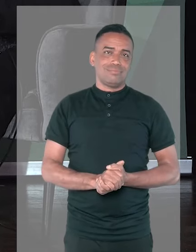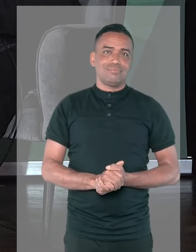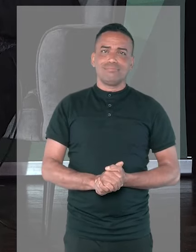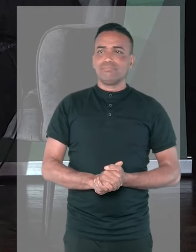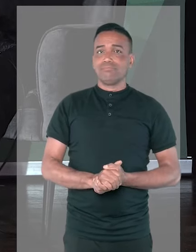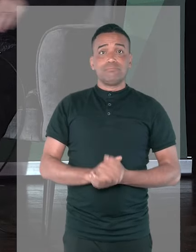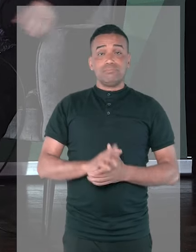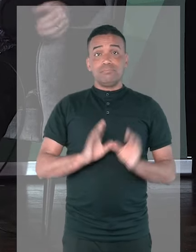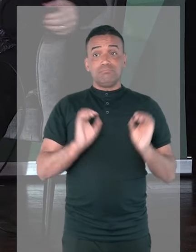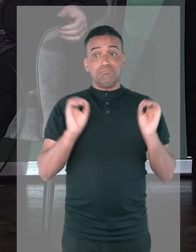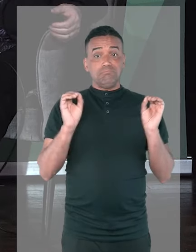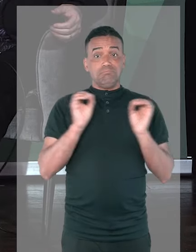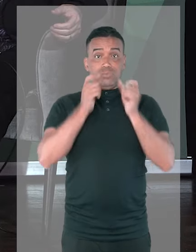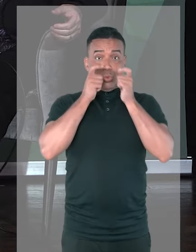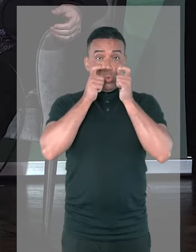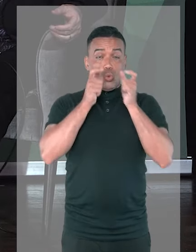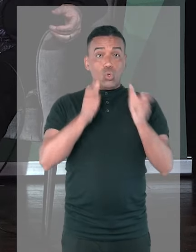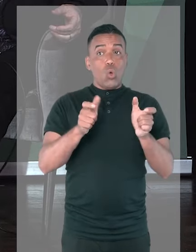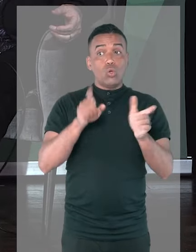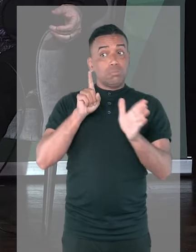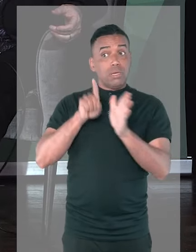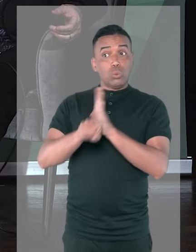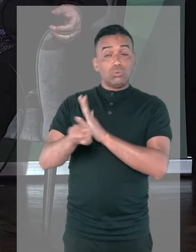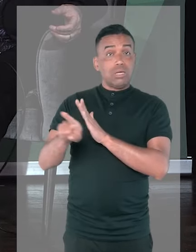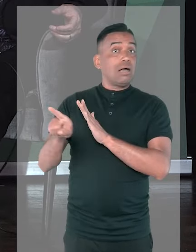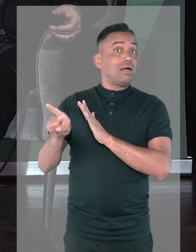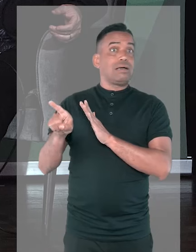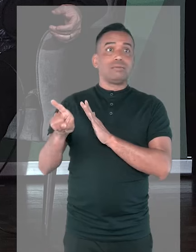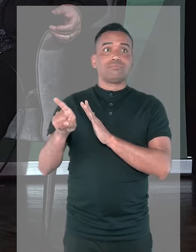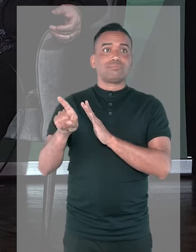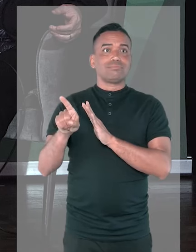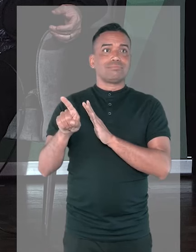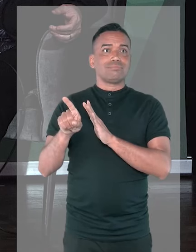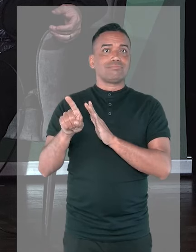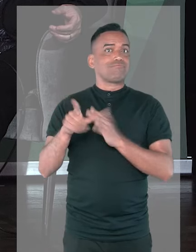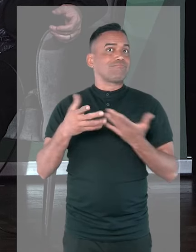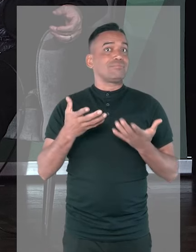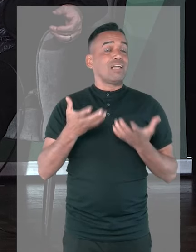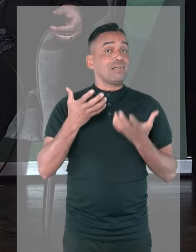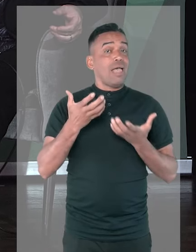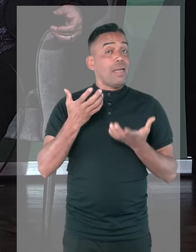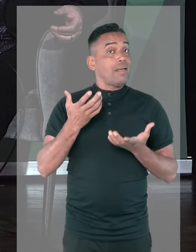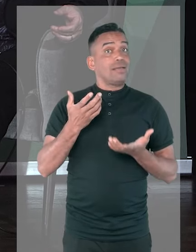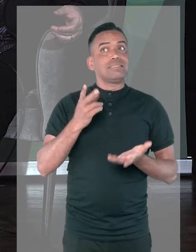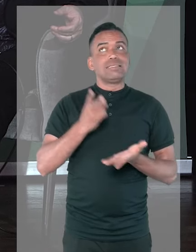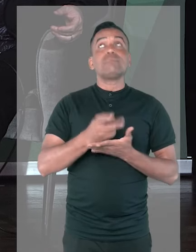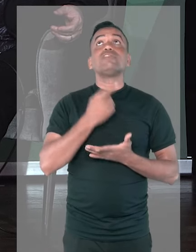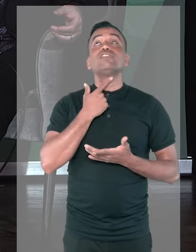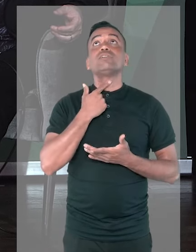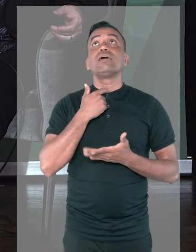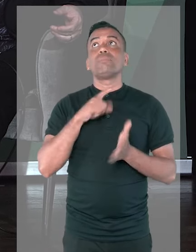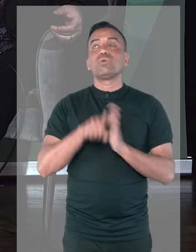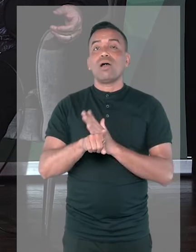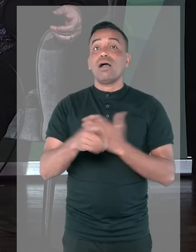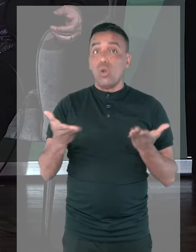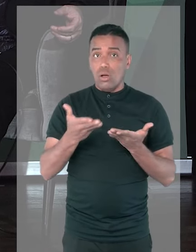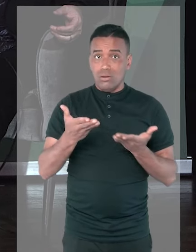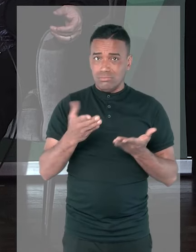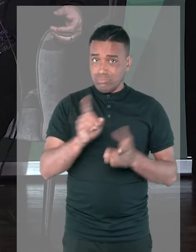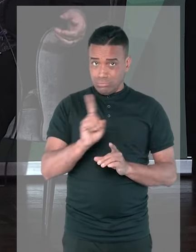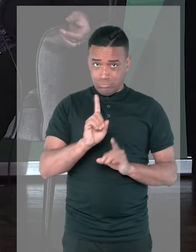Nenhum desejo curioso que você pode agora perguntar? Aquela coisa que você sempre quis perguntar, agora você pode perguntar.